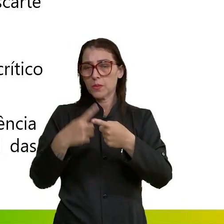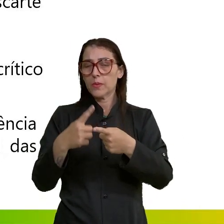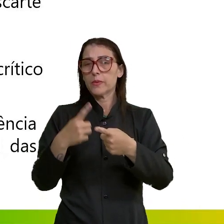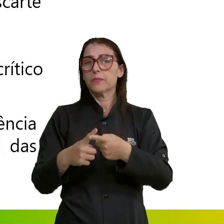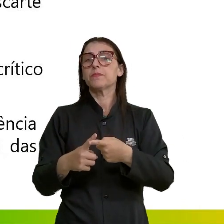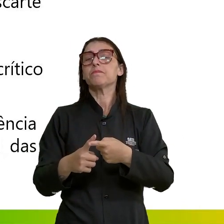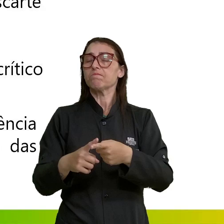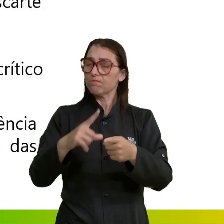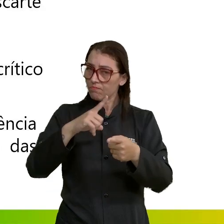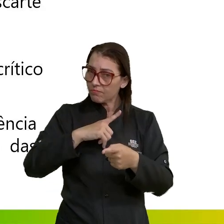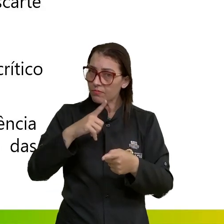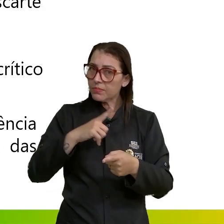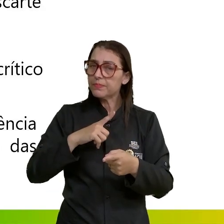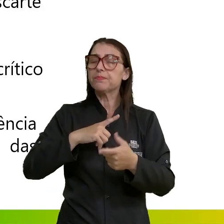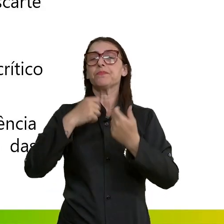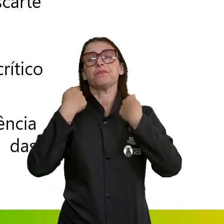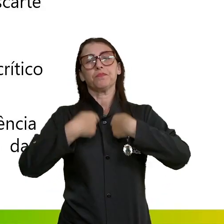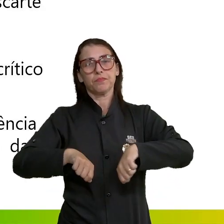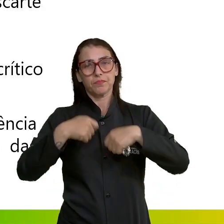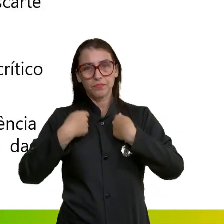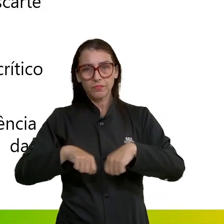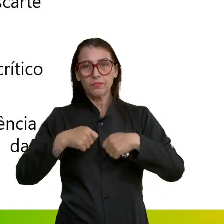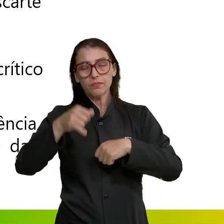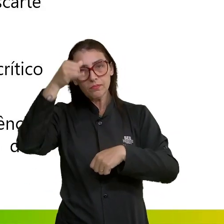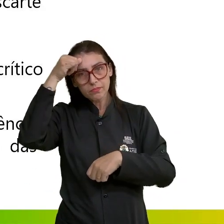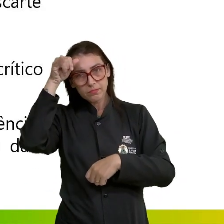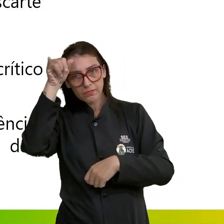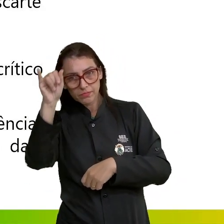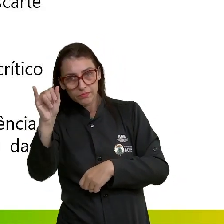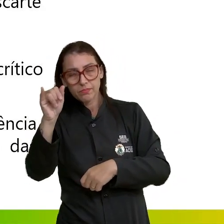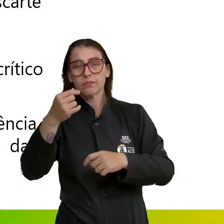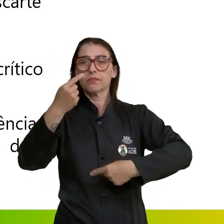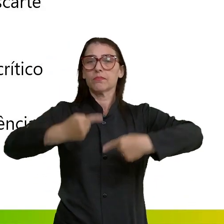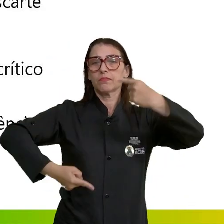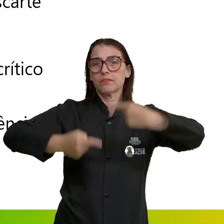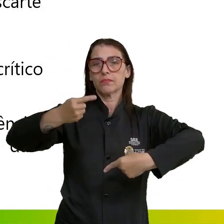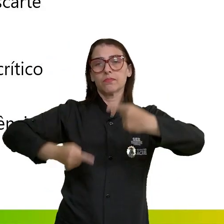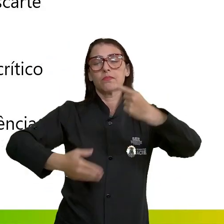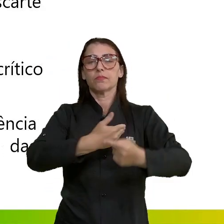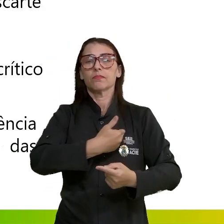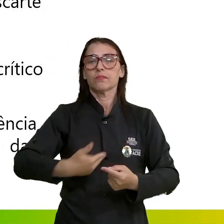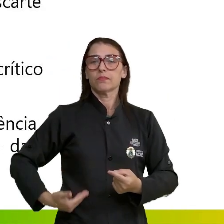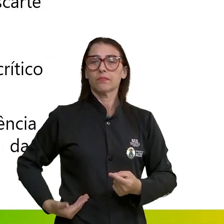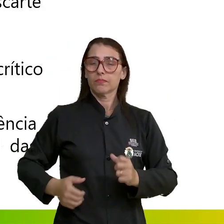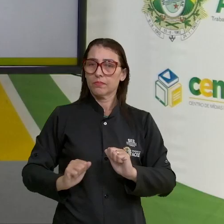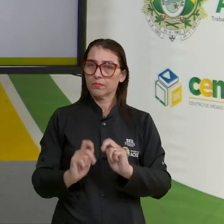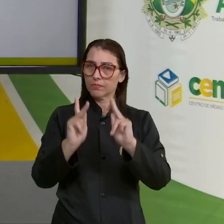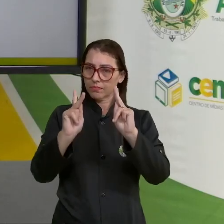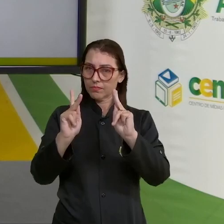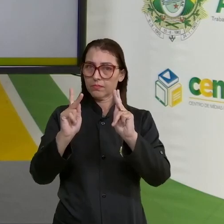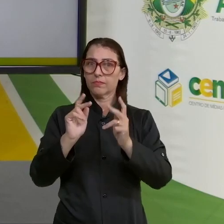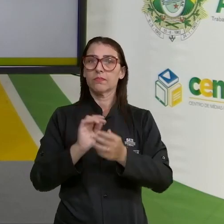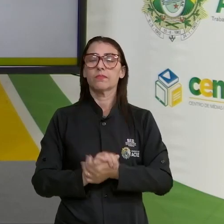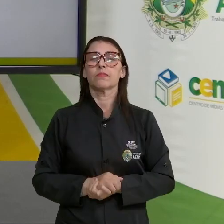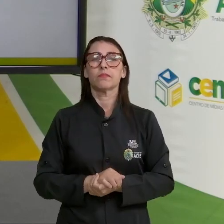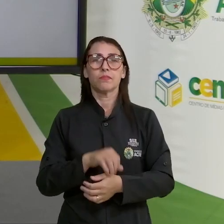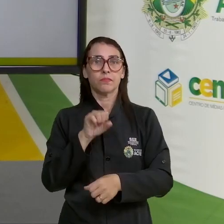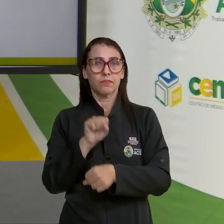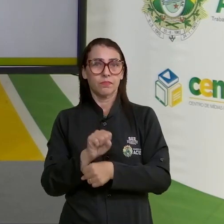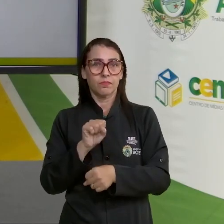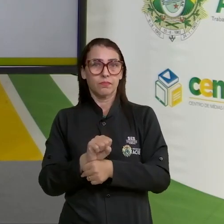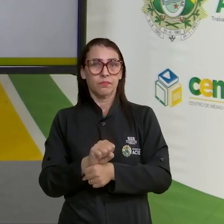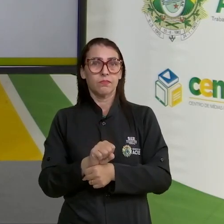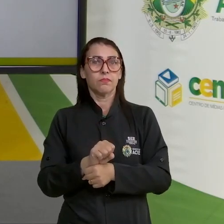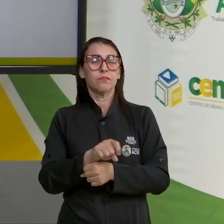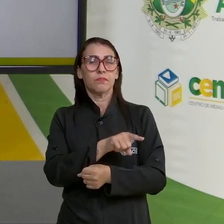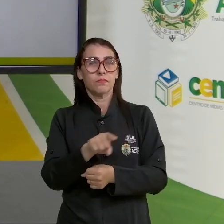programada ela existe e ela precisa ser combatida através de políticas públicas. Certo, pessoal? Espero muito que vocês